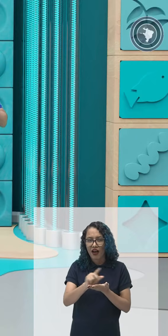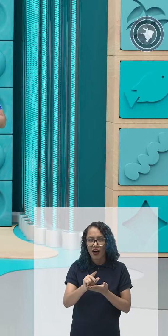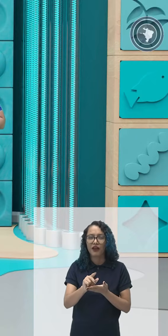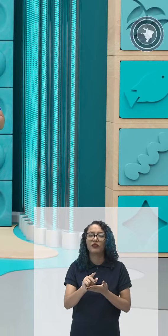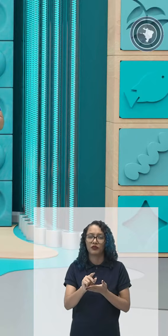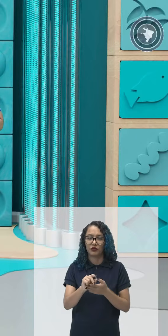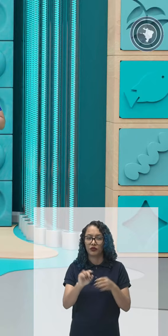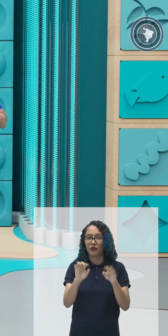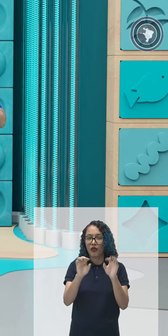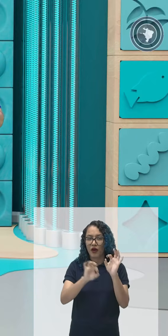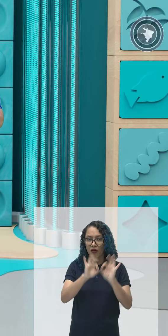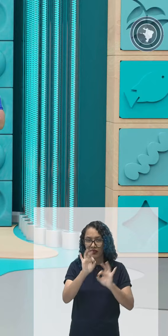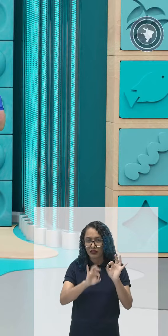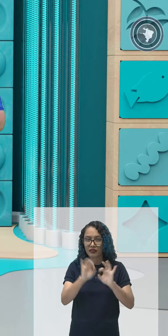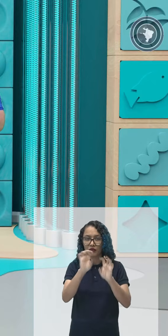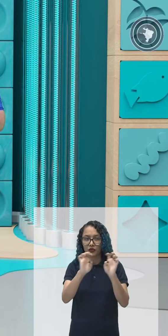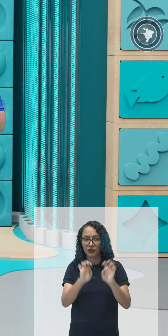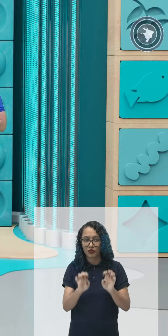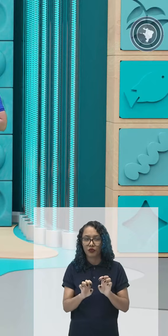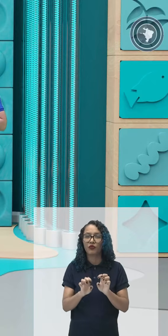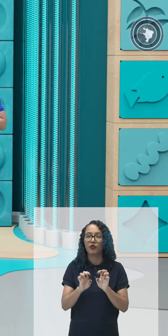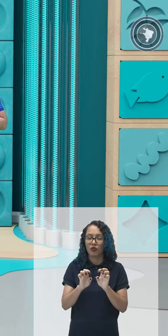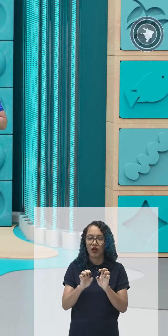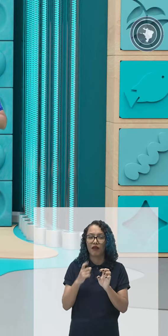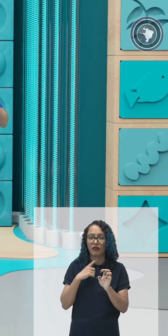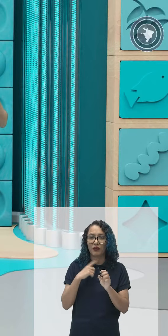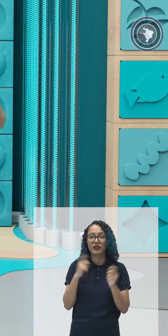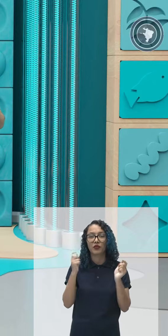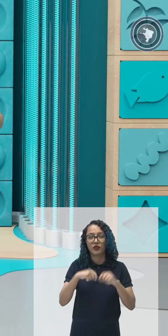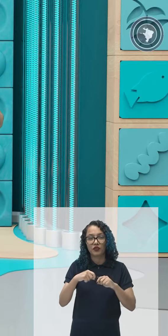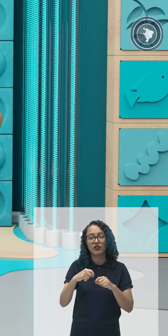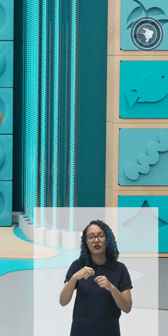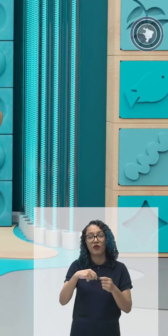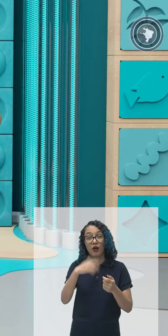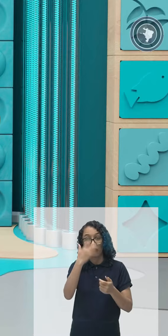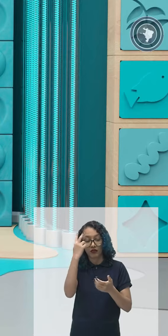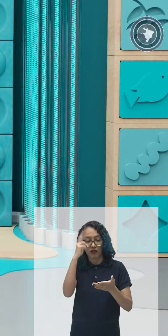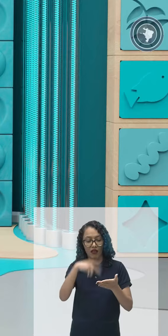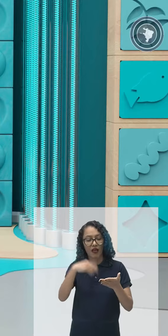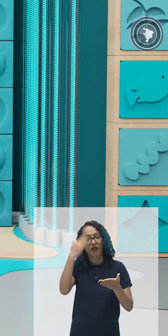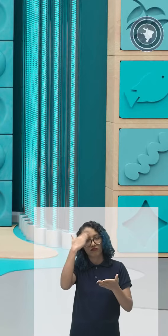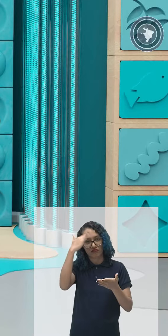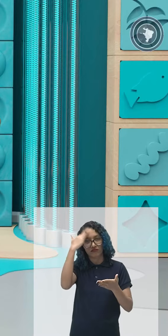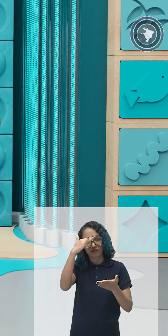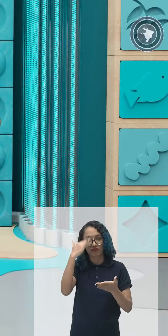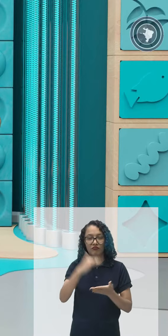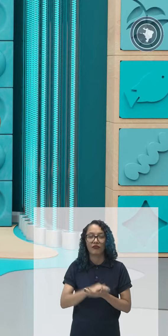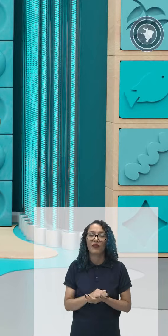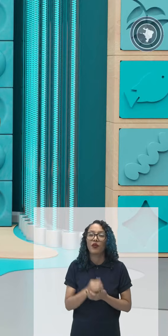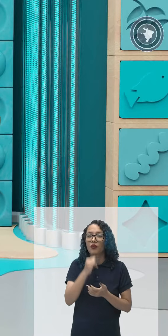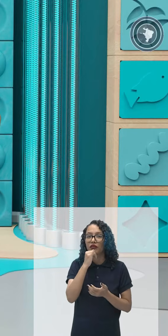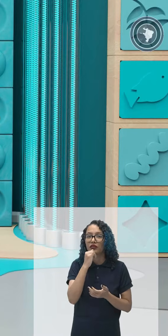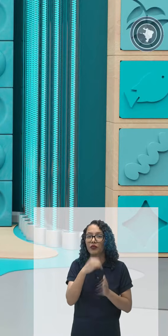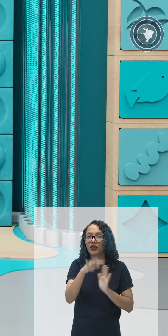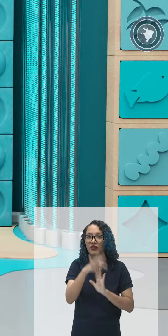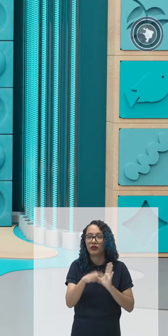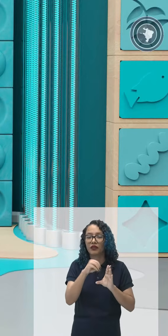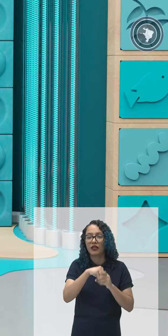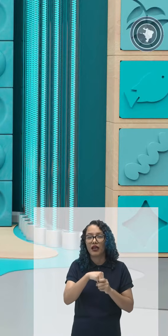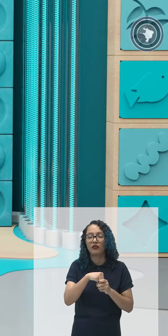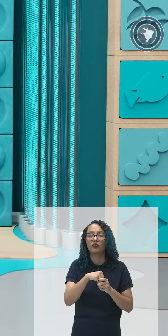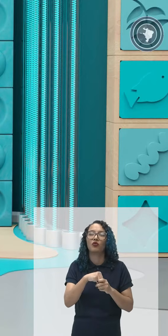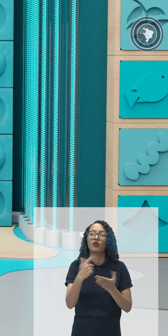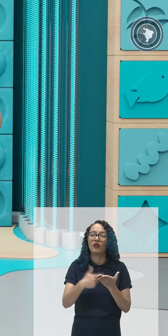estrutura lógica que contribua para a compreensão do leitor. Os textos que você encontra nos livros didáticos, perceba que